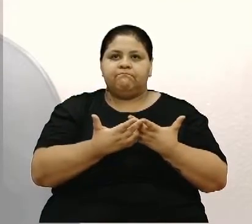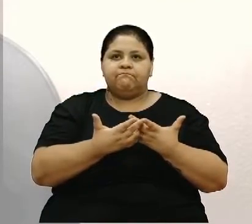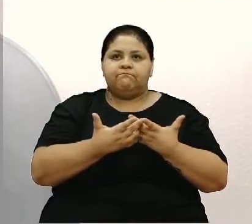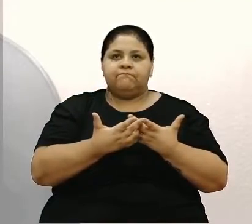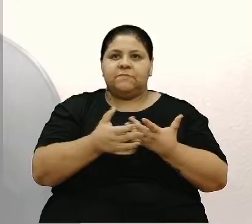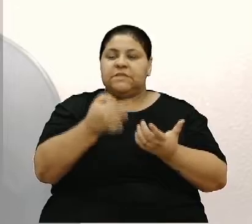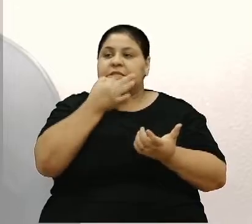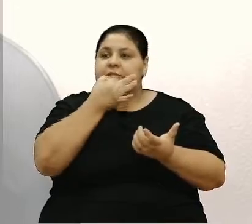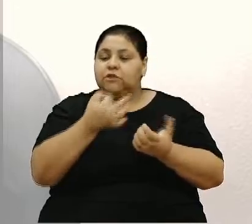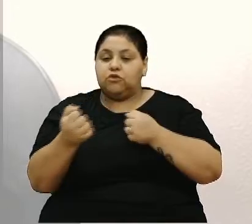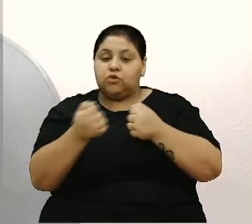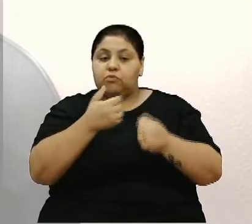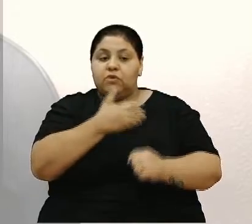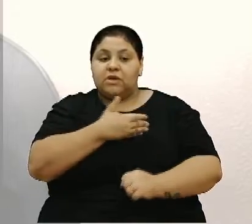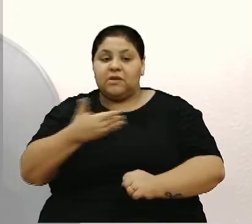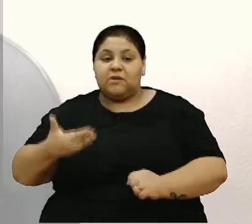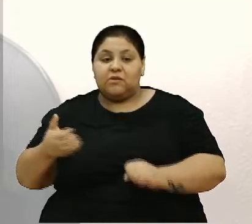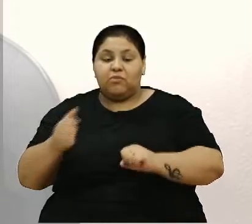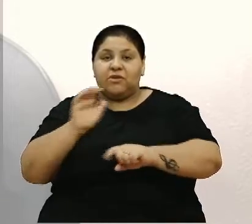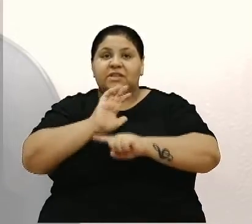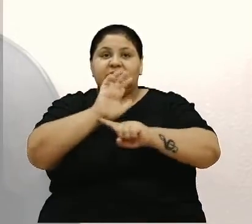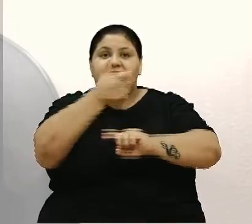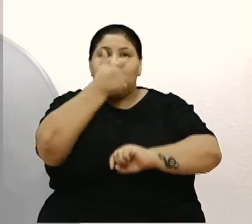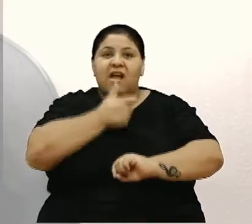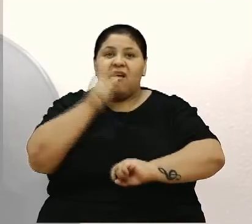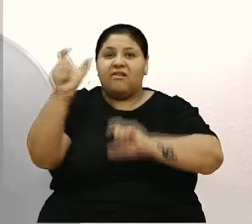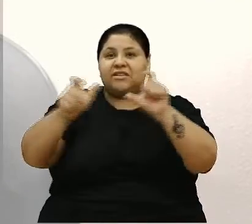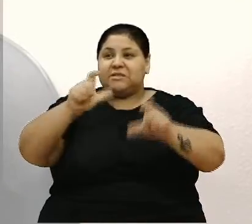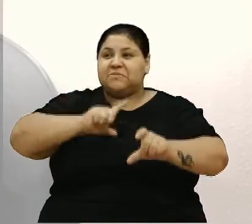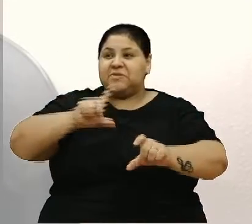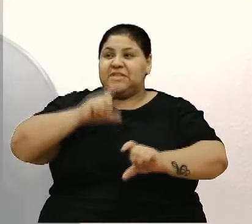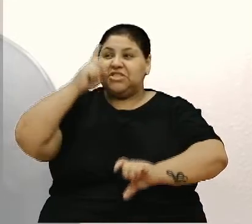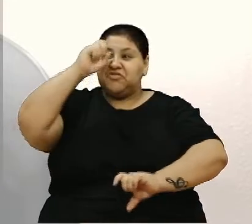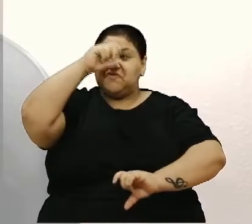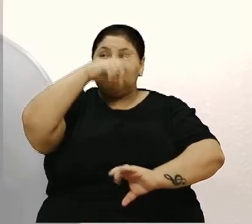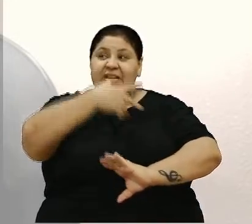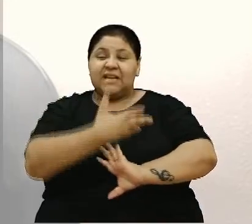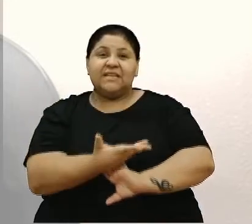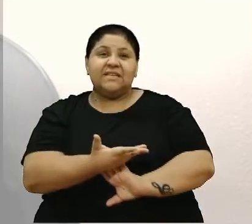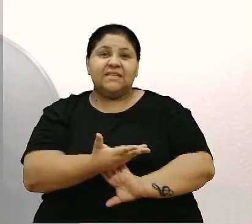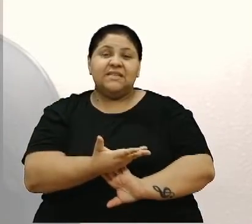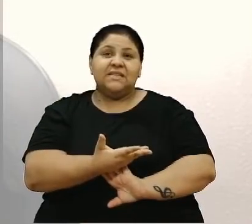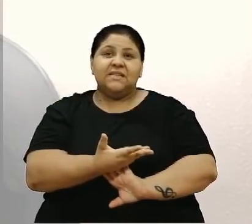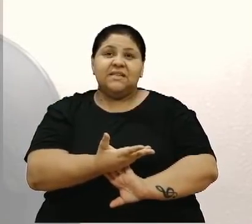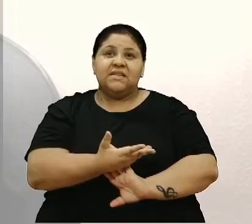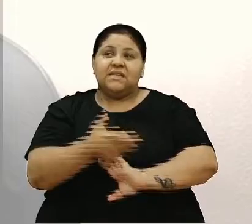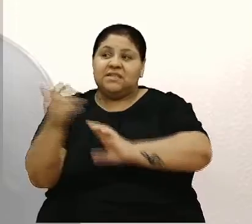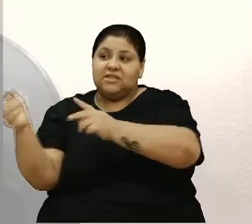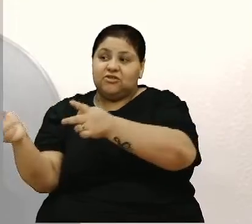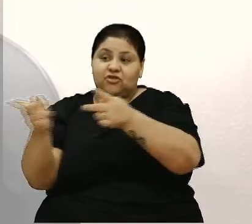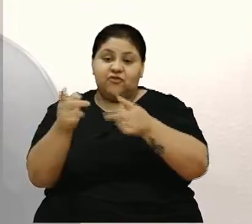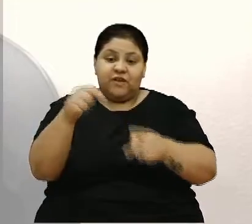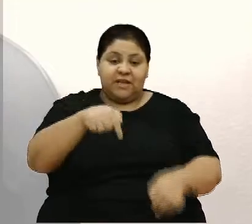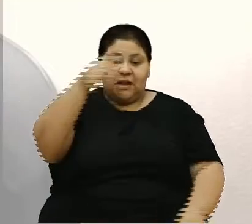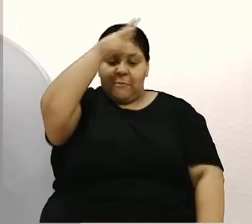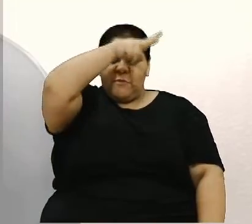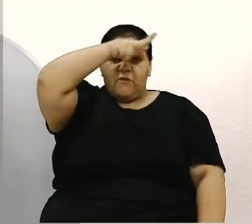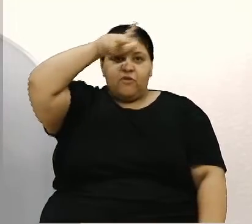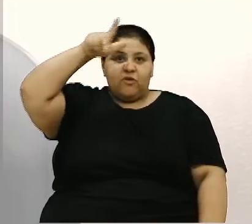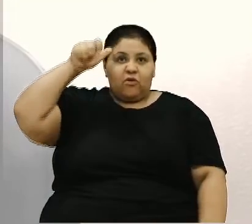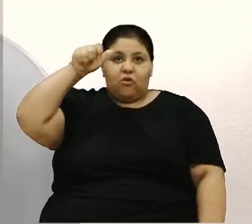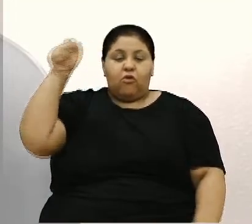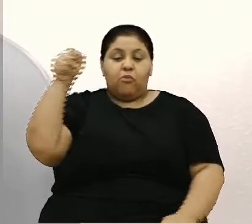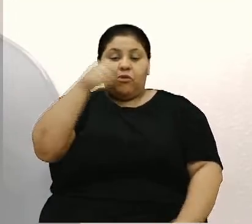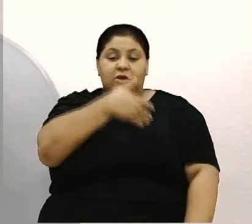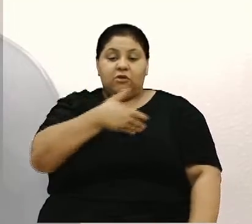posição, né, do poder público de poder ajudar. Eu acho que as pessoas têm muita dificuldade, às vezes, de vir até a prefeitura, de vir até o poder público